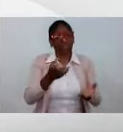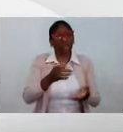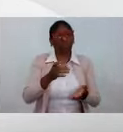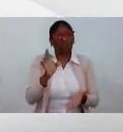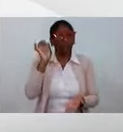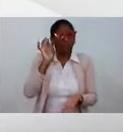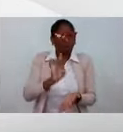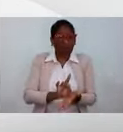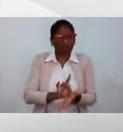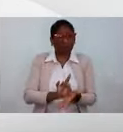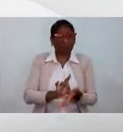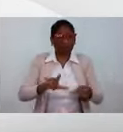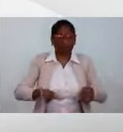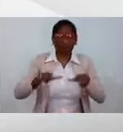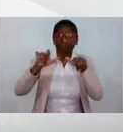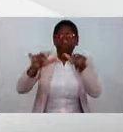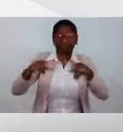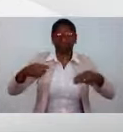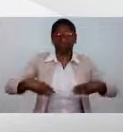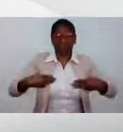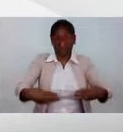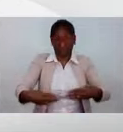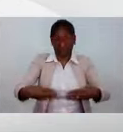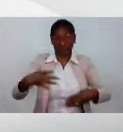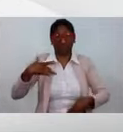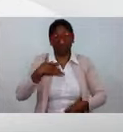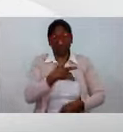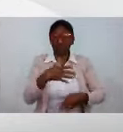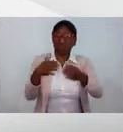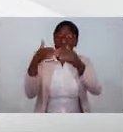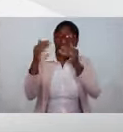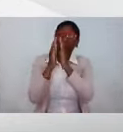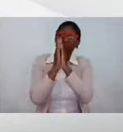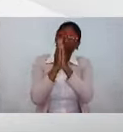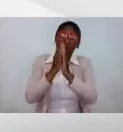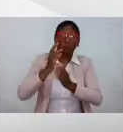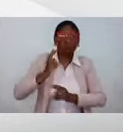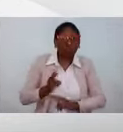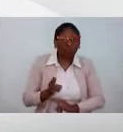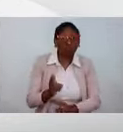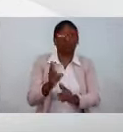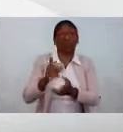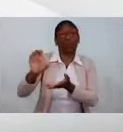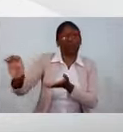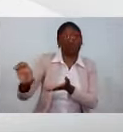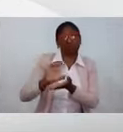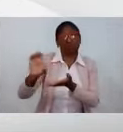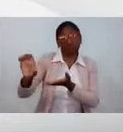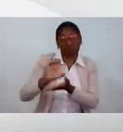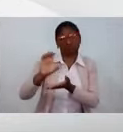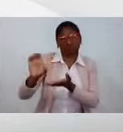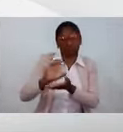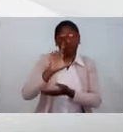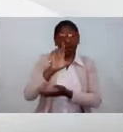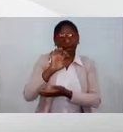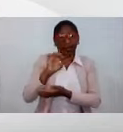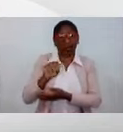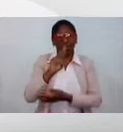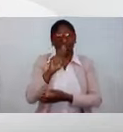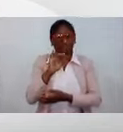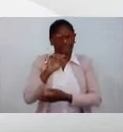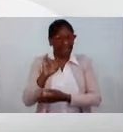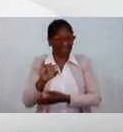ofício para o Ministério da Saúde, solicitando a manutenção deste custeio dos leitos clínicos e dos leitos de UTI, esse